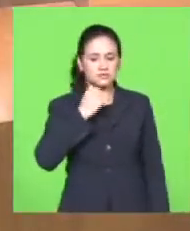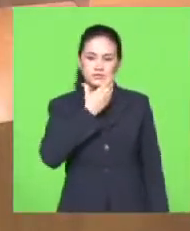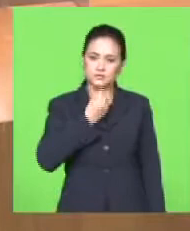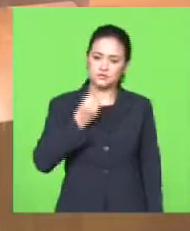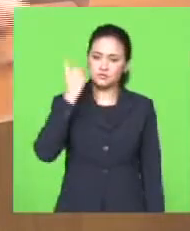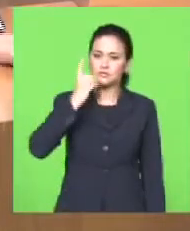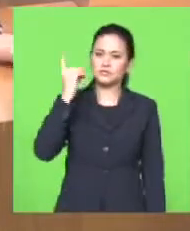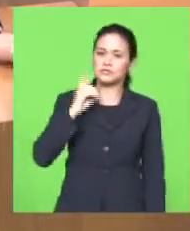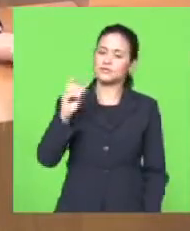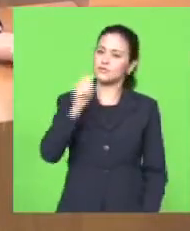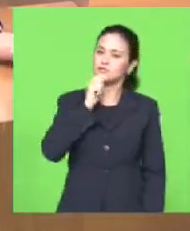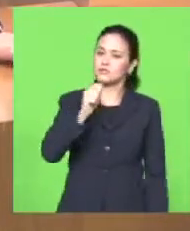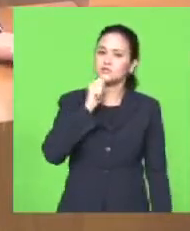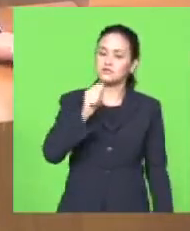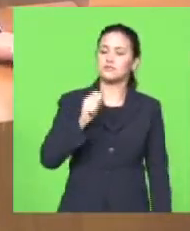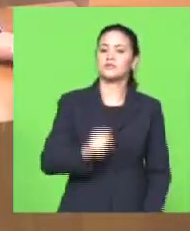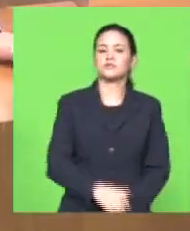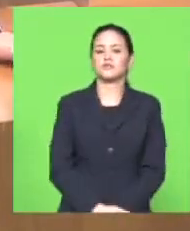deputados, imprensa,